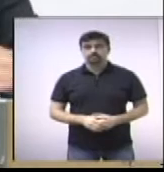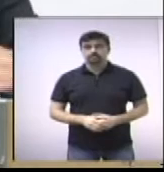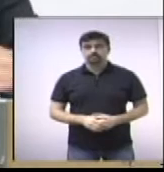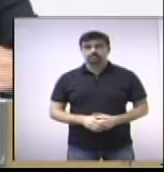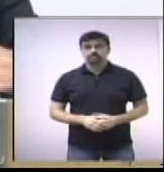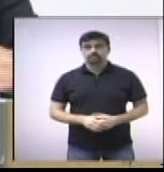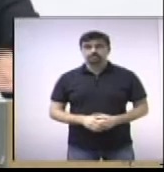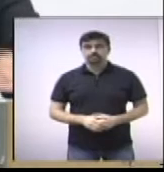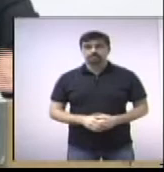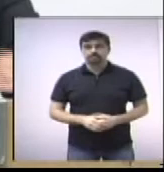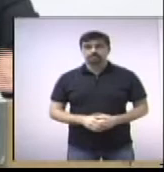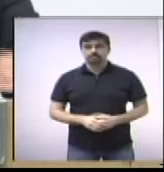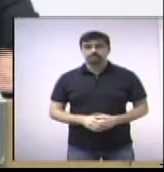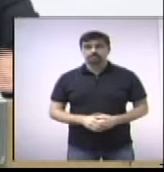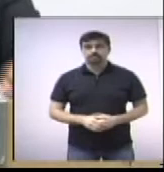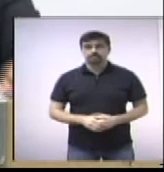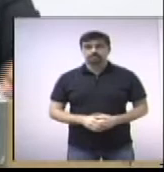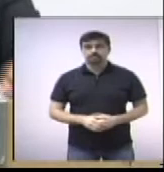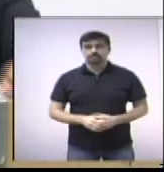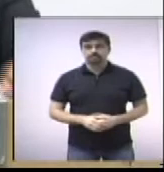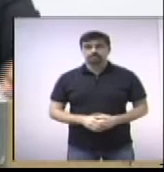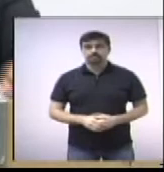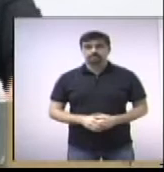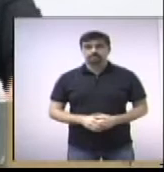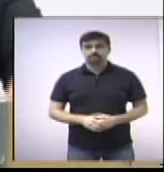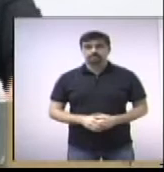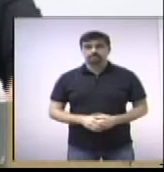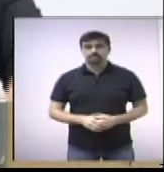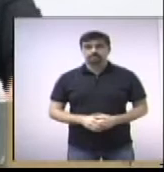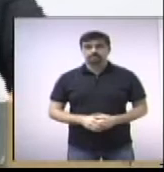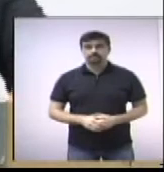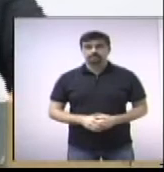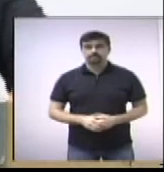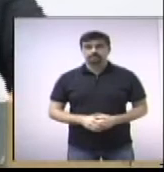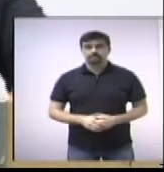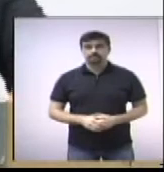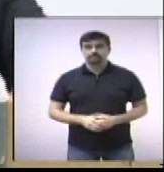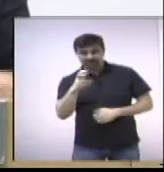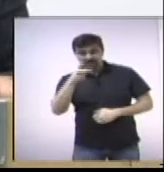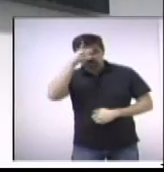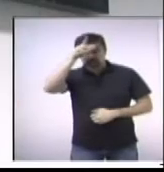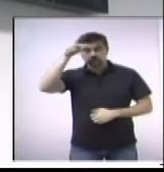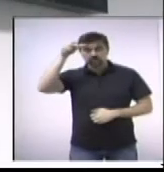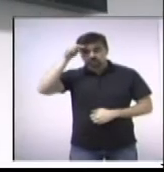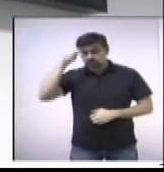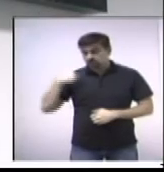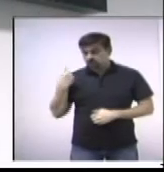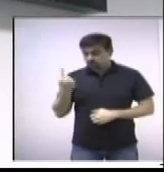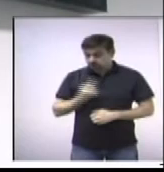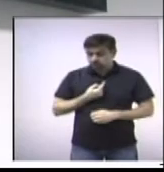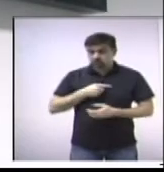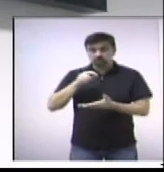Ninguém mais querendo fazer uso da palavra, o projeto de lei número 12/15 do Executivo está em votação.